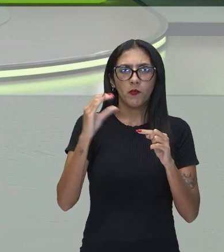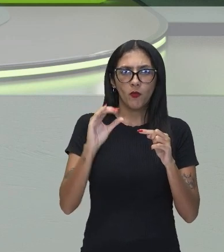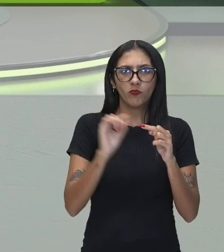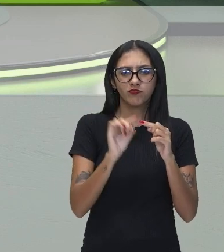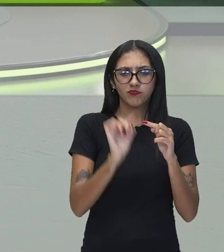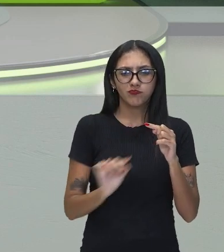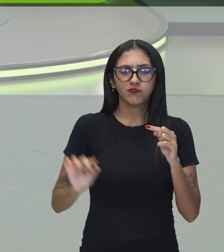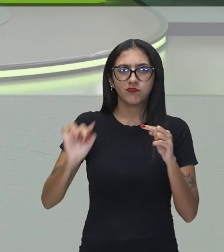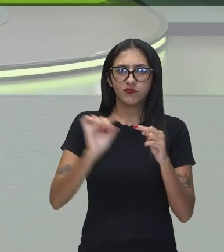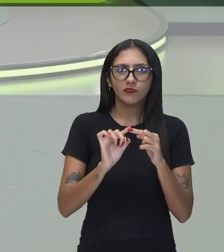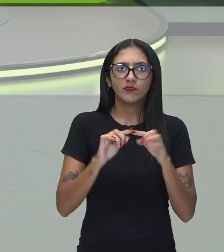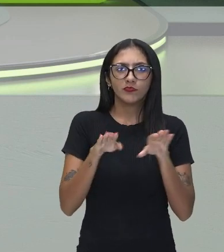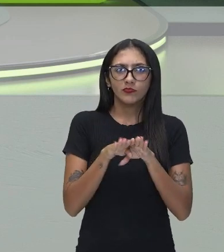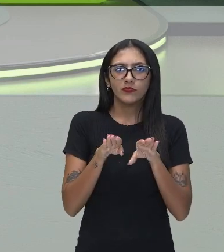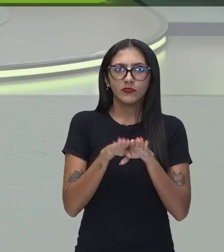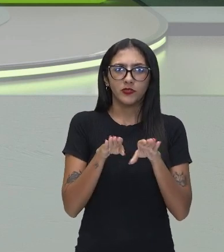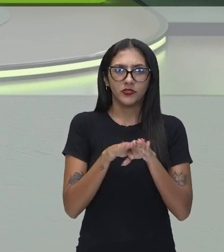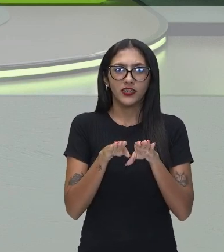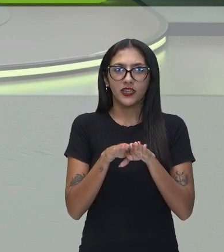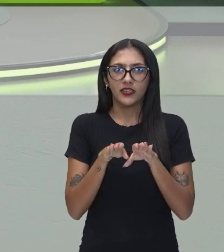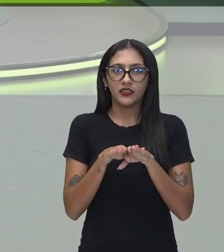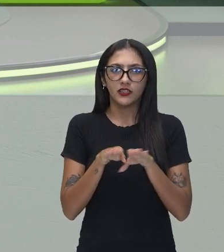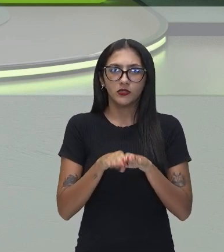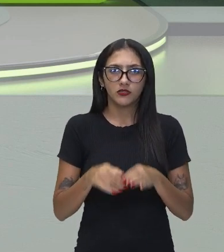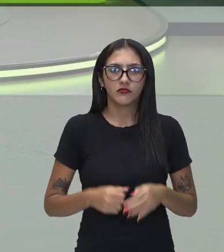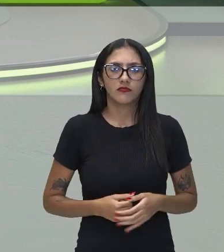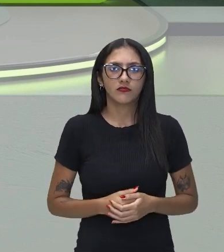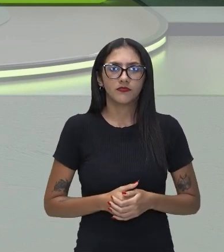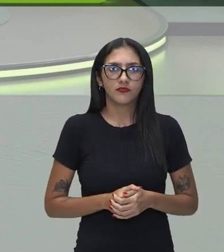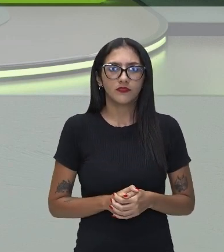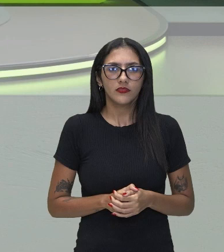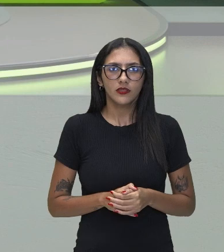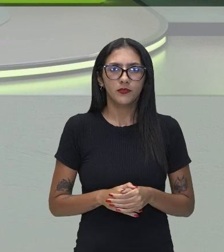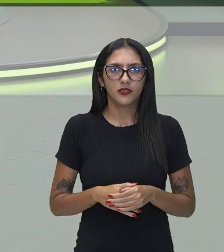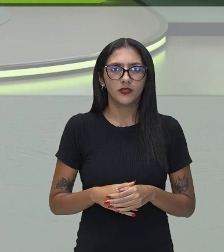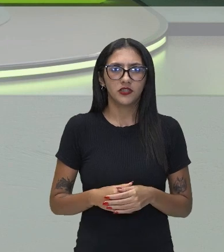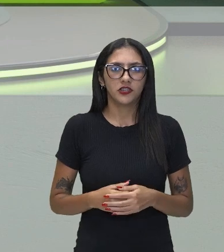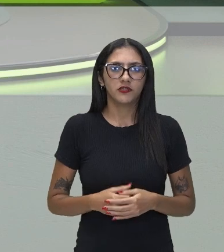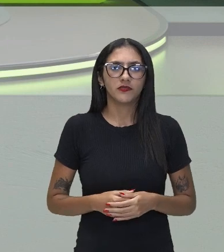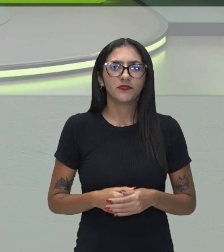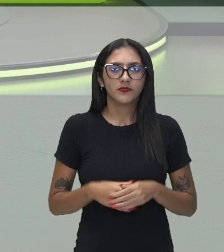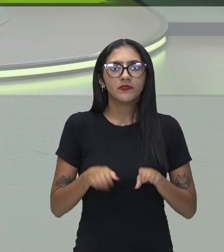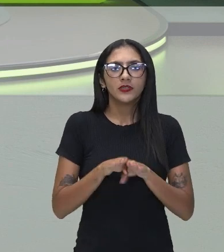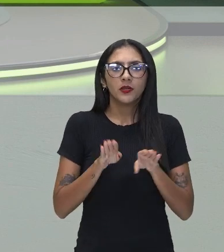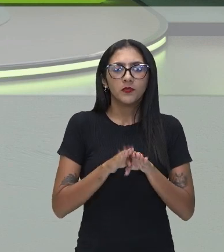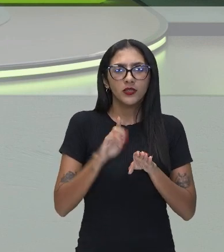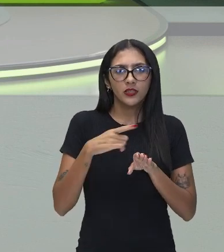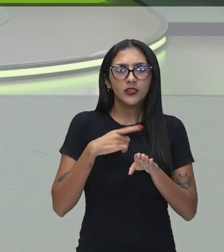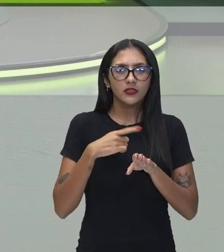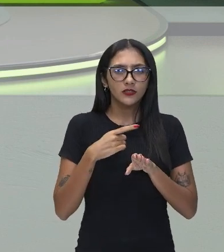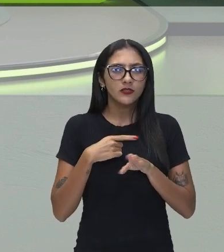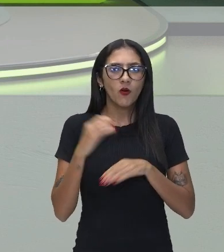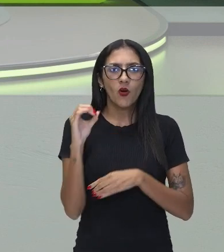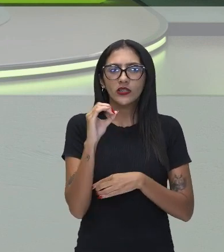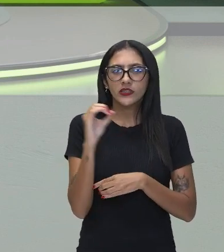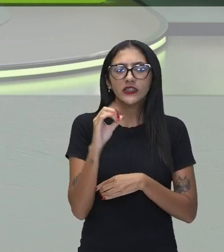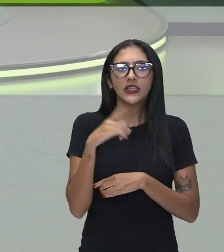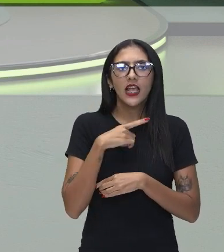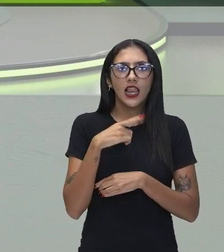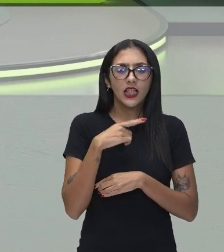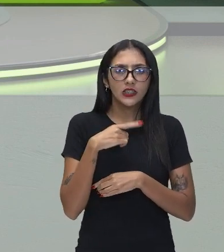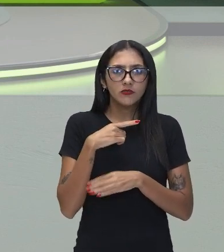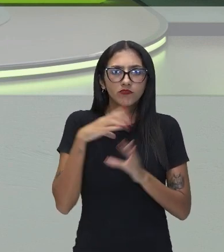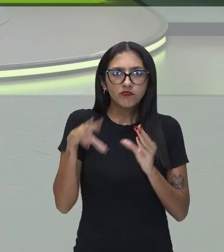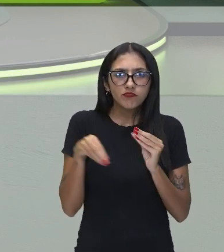o fenol, ele é uma função oxigenada